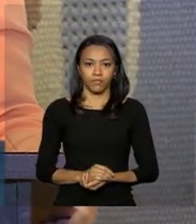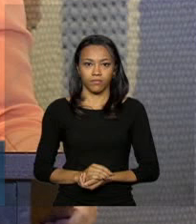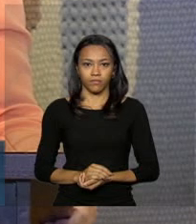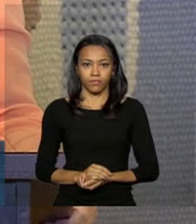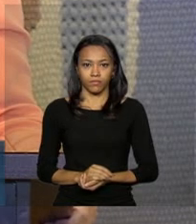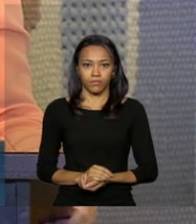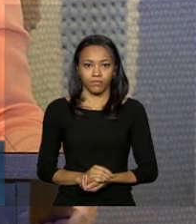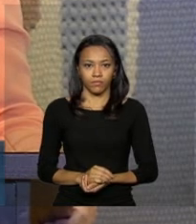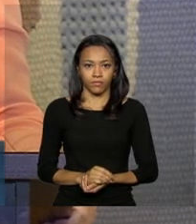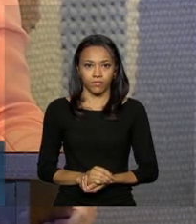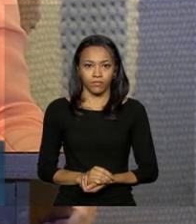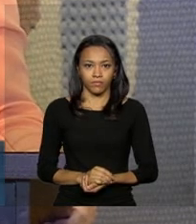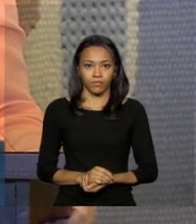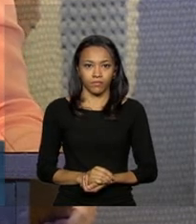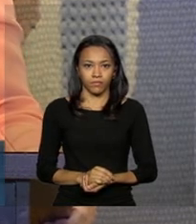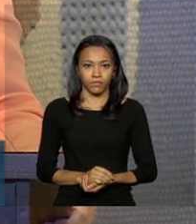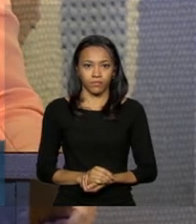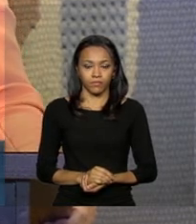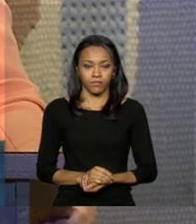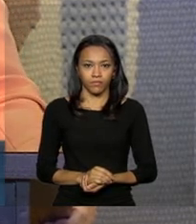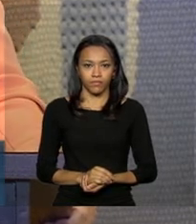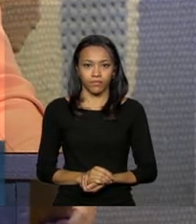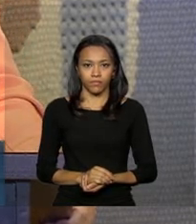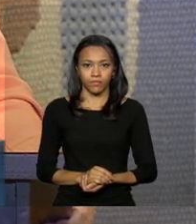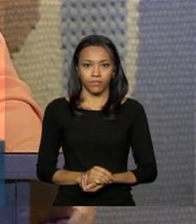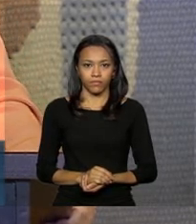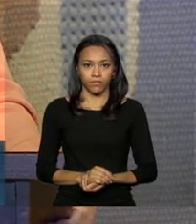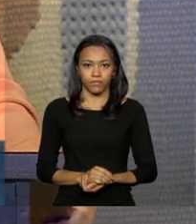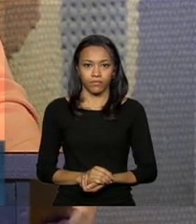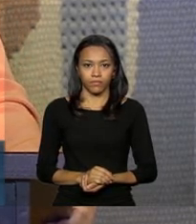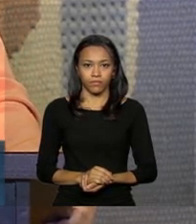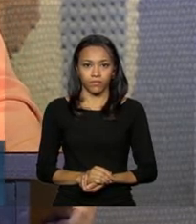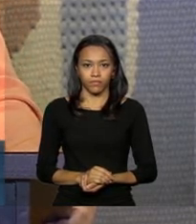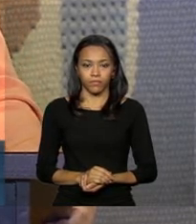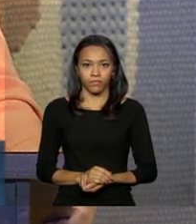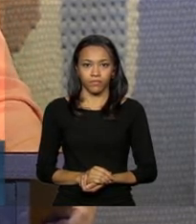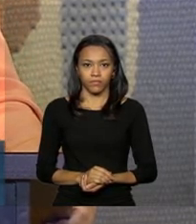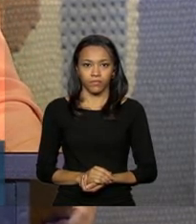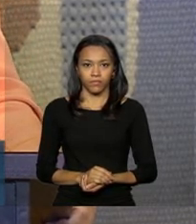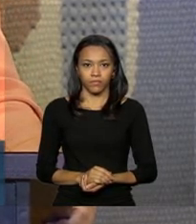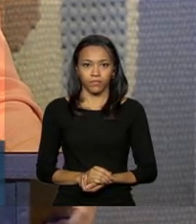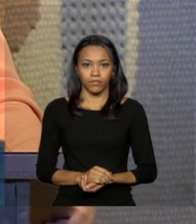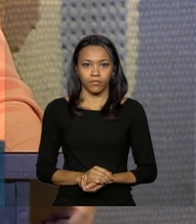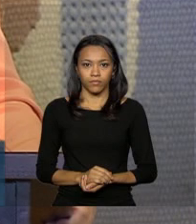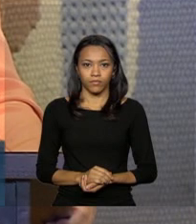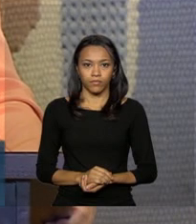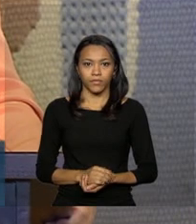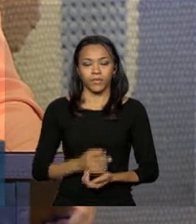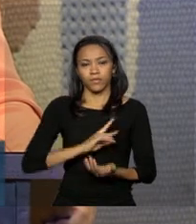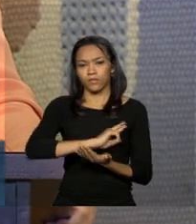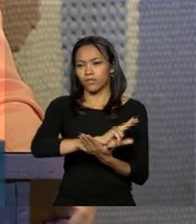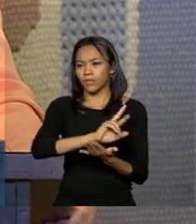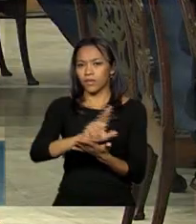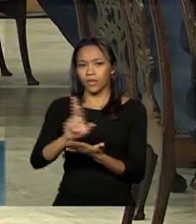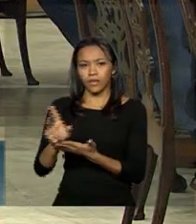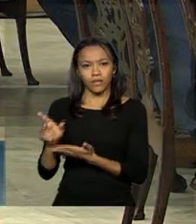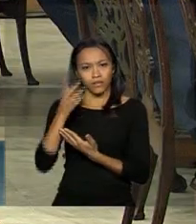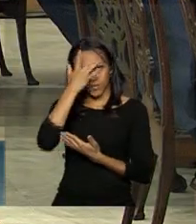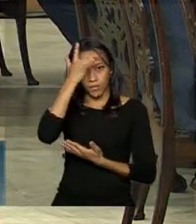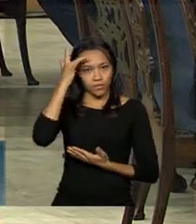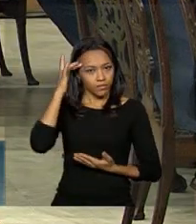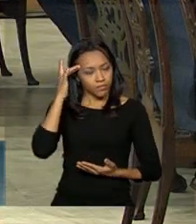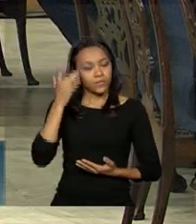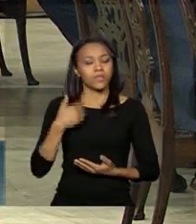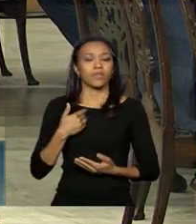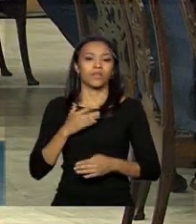que tantas pessoas que